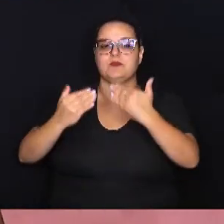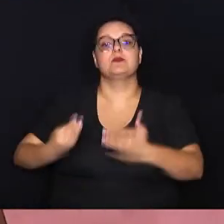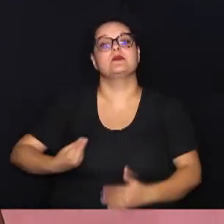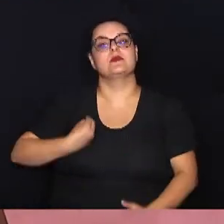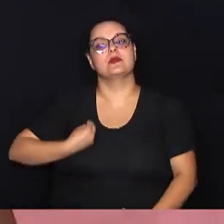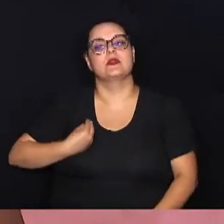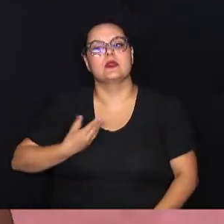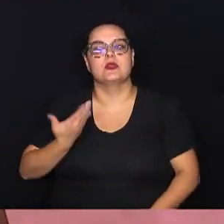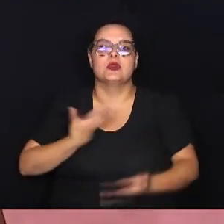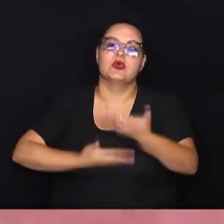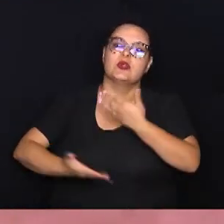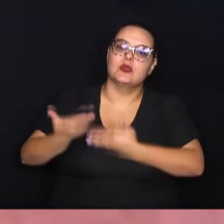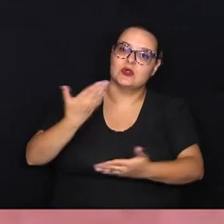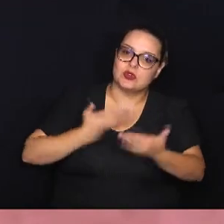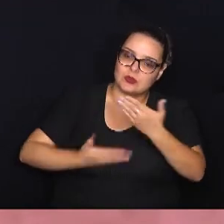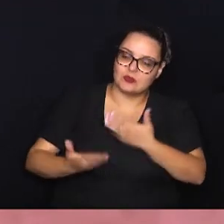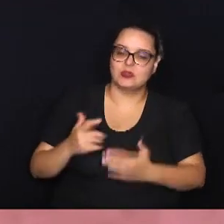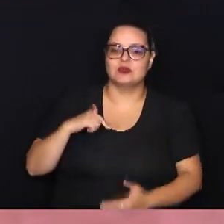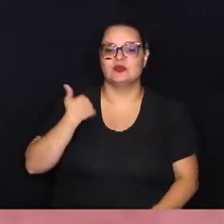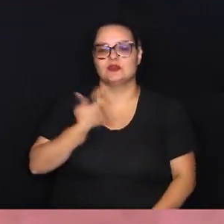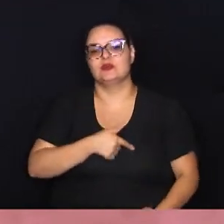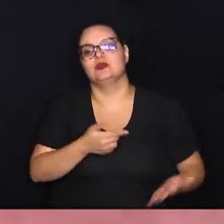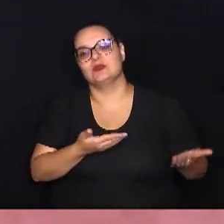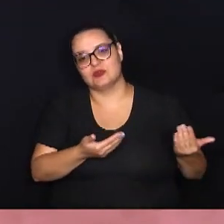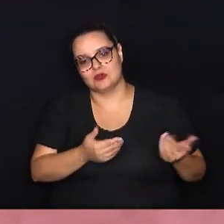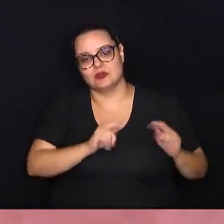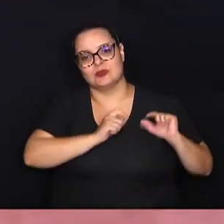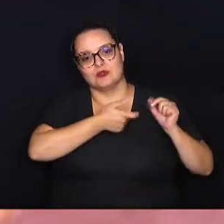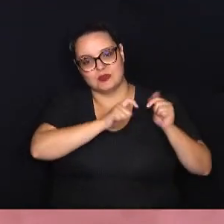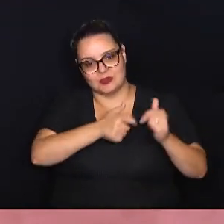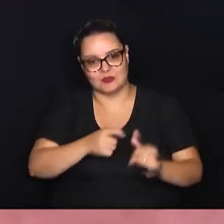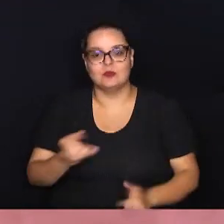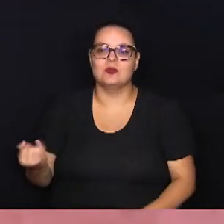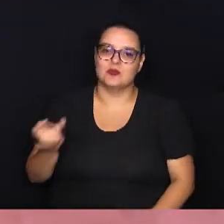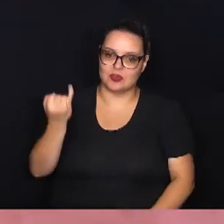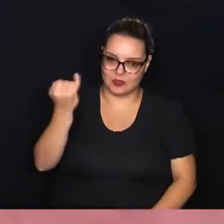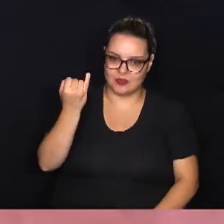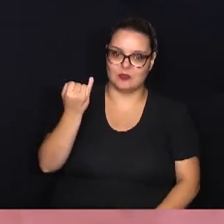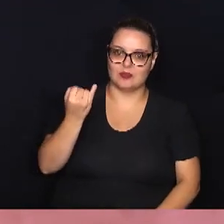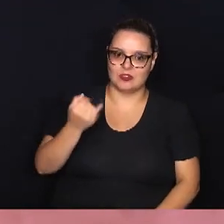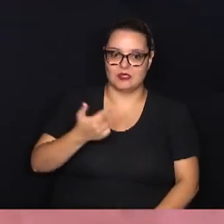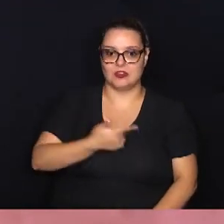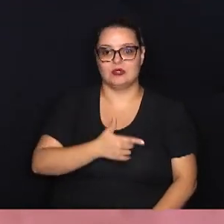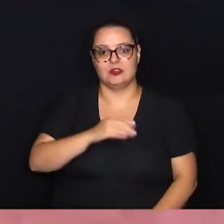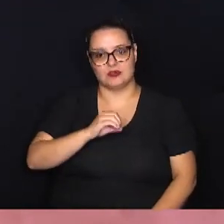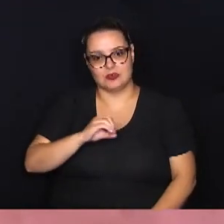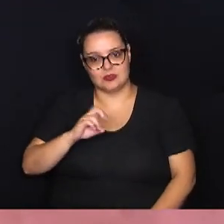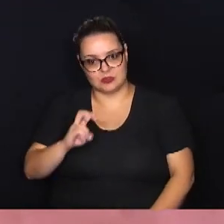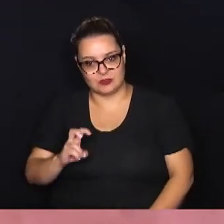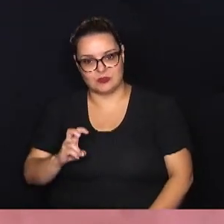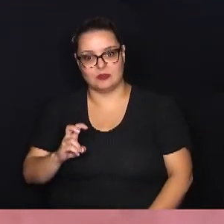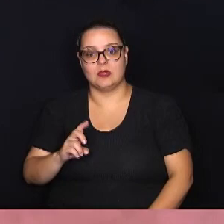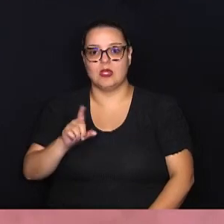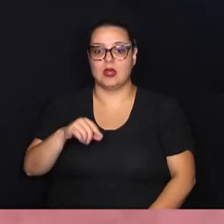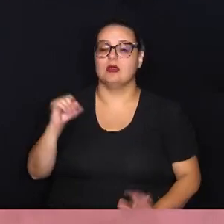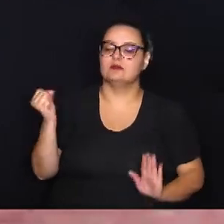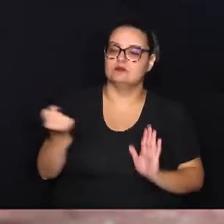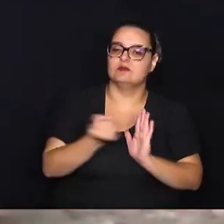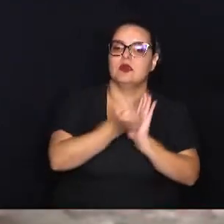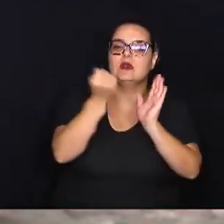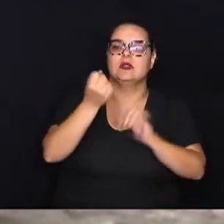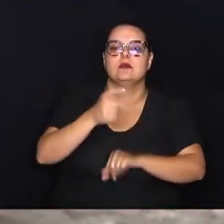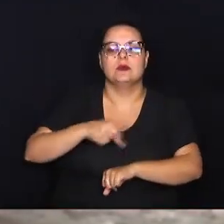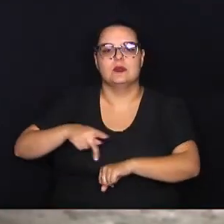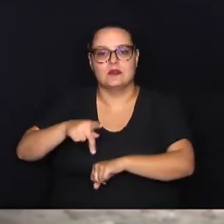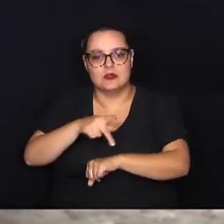e compartilhando para os nossos jovens essa tradição tão importante que desde 2005 é um patrimônio nacional do Brasil.